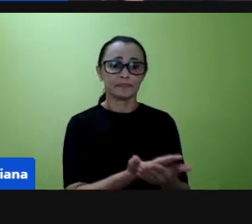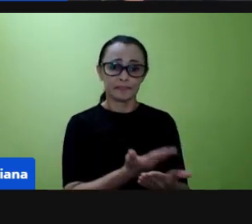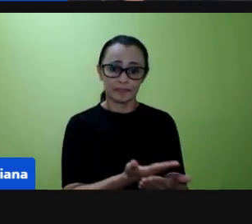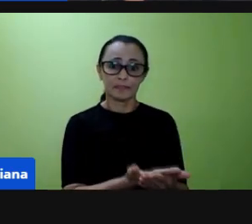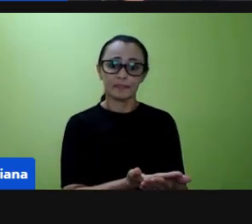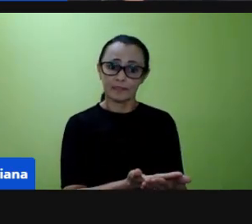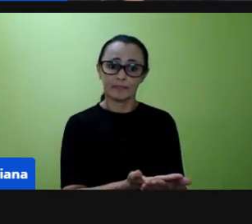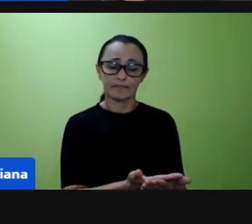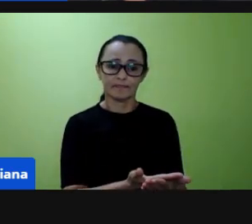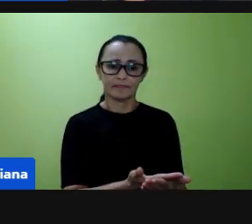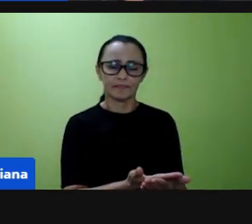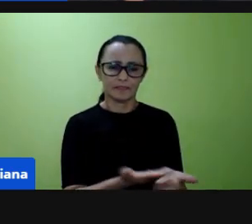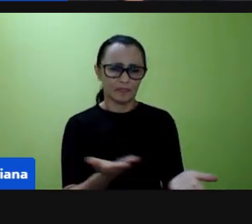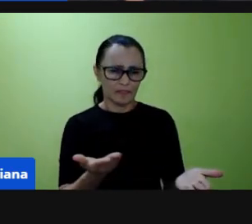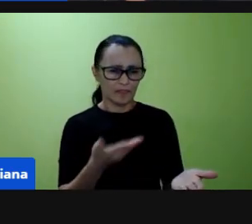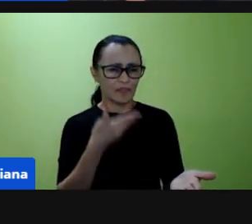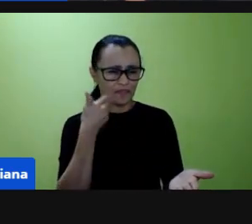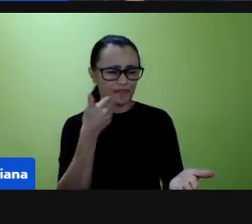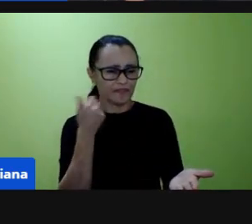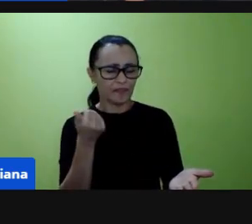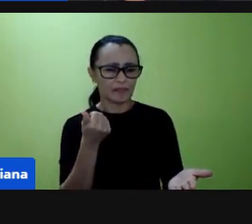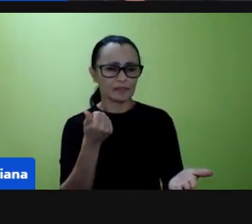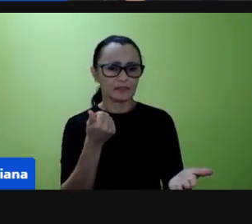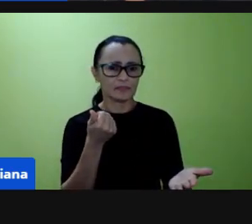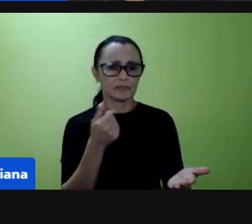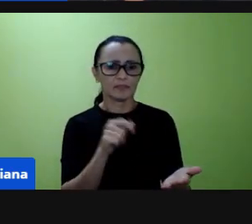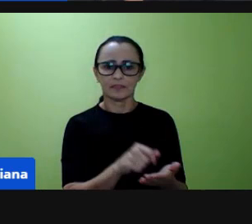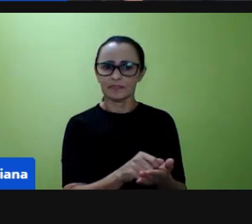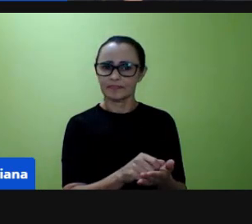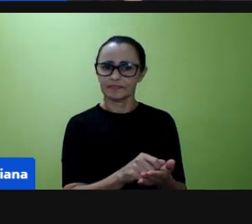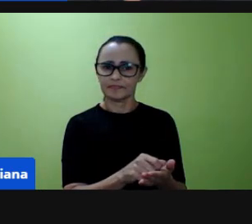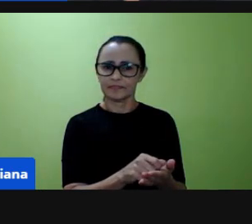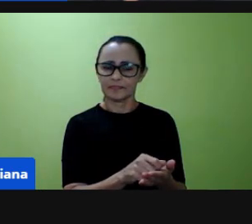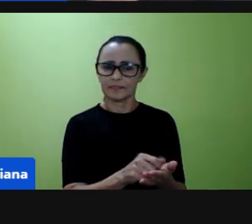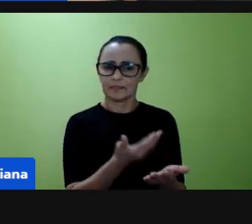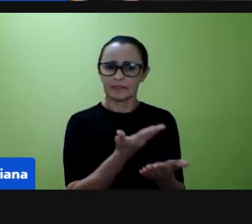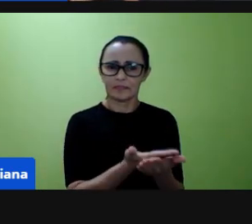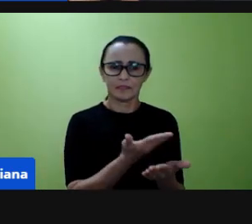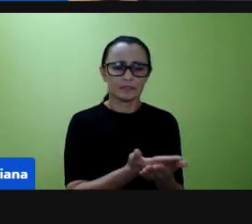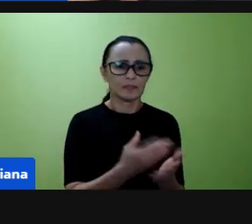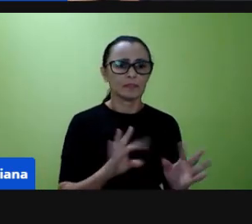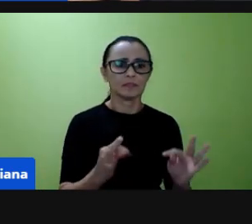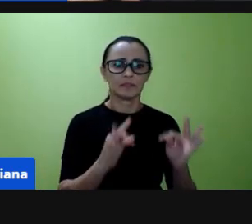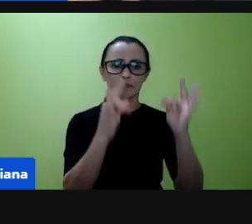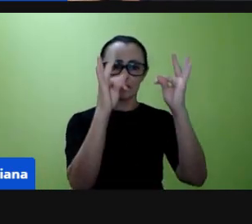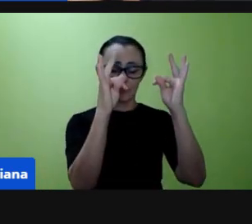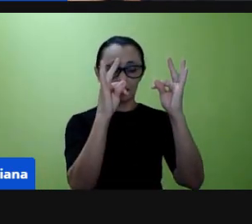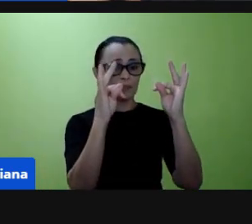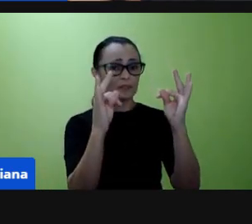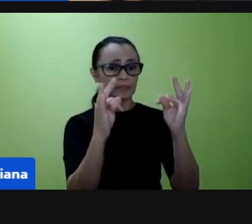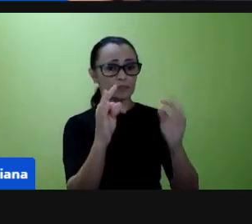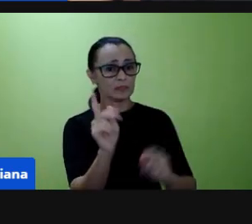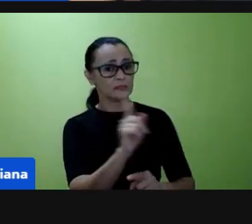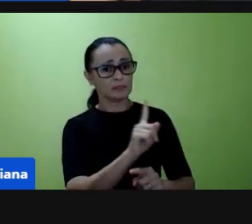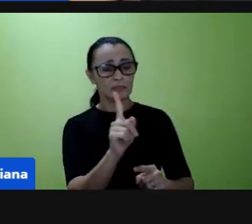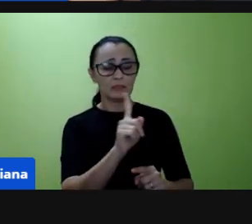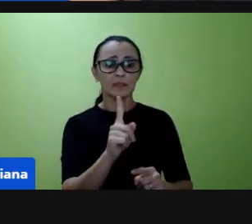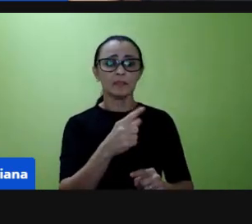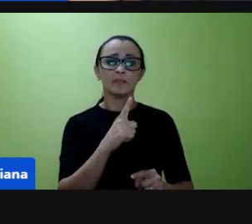aula remota, né? No começo, eu tive uma dificuldade muito grande, por